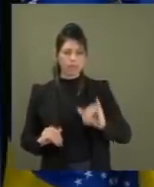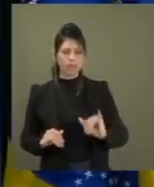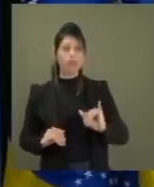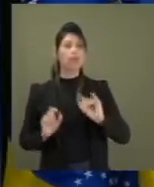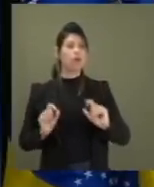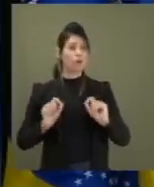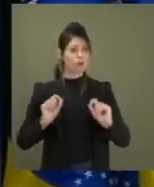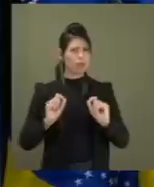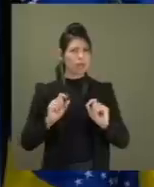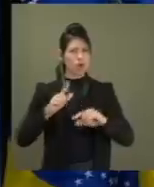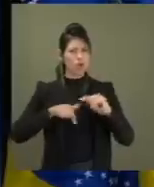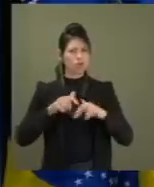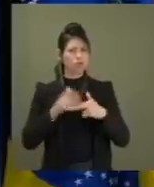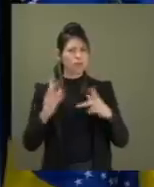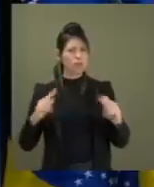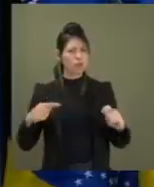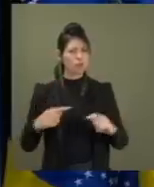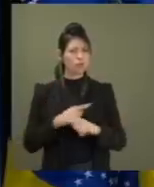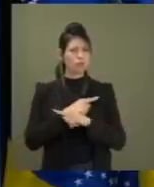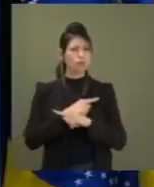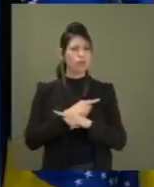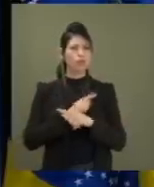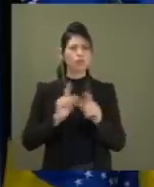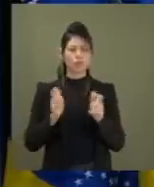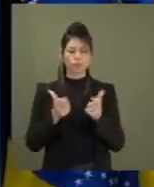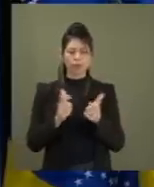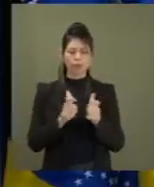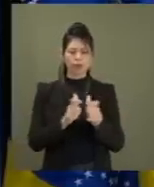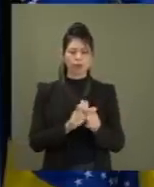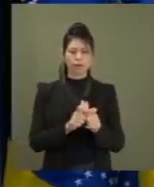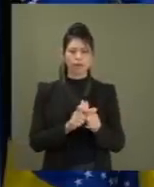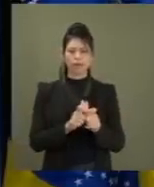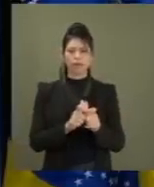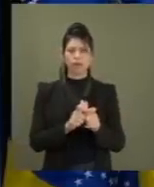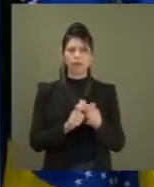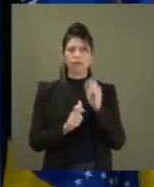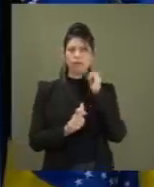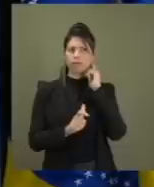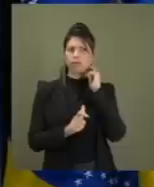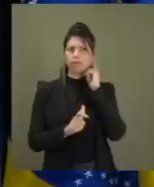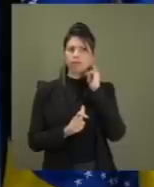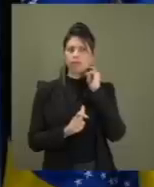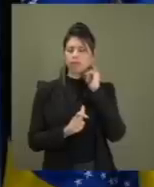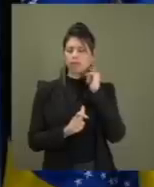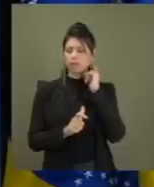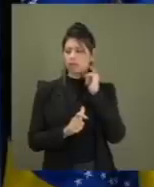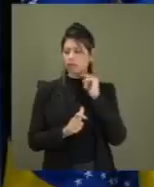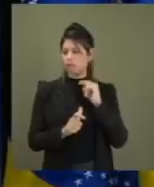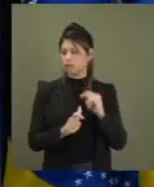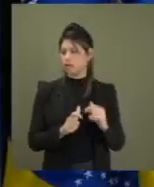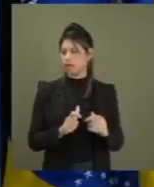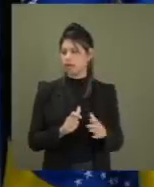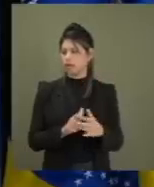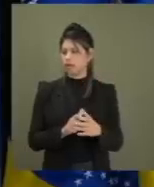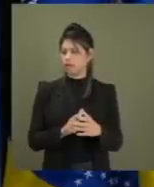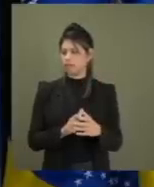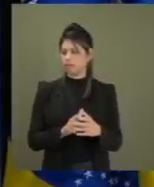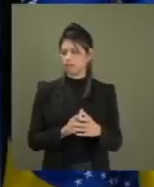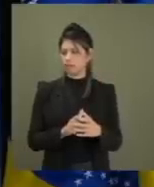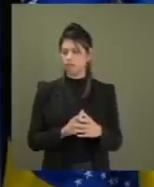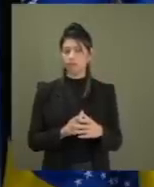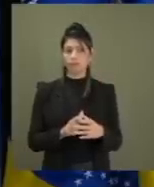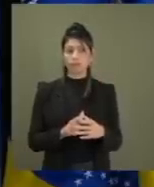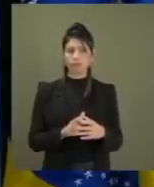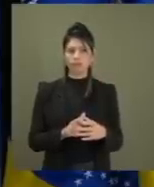da minoria sempre foi assim mas quando o governo se sente ameaçado